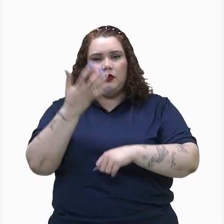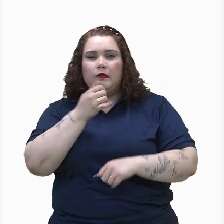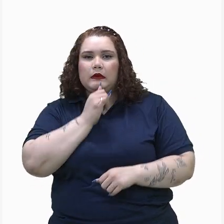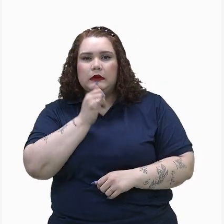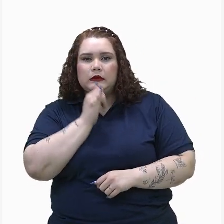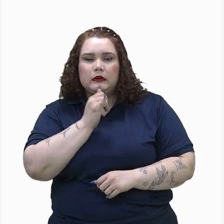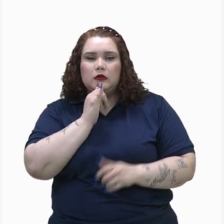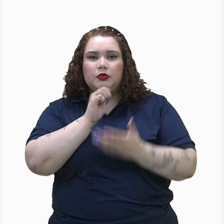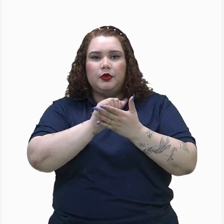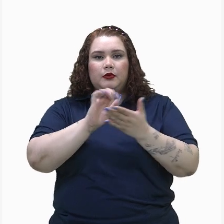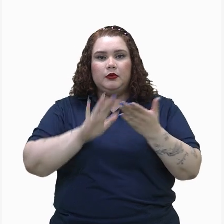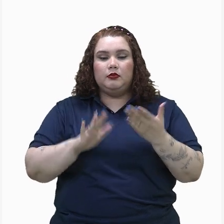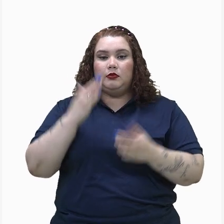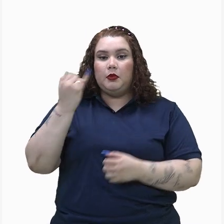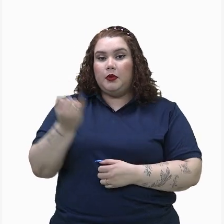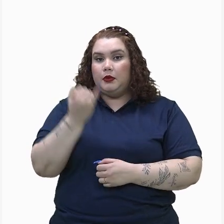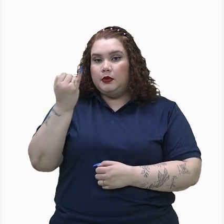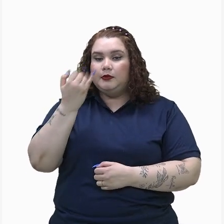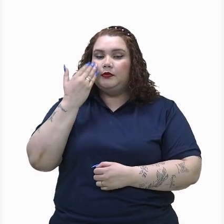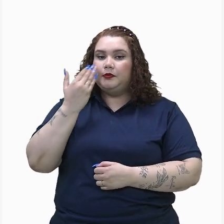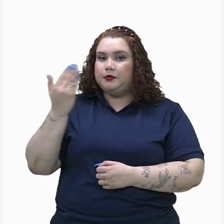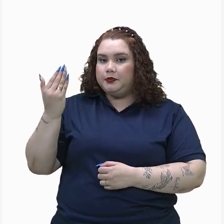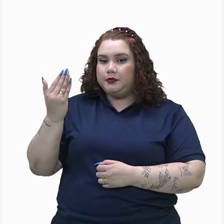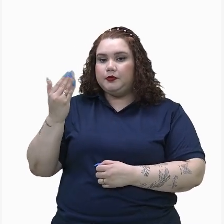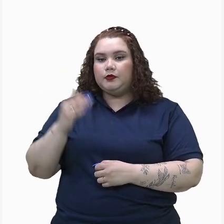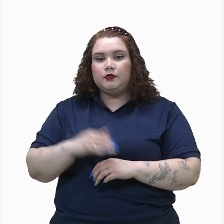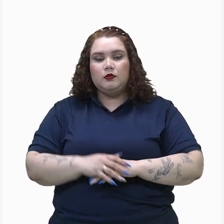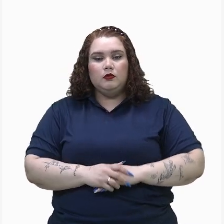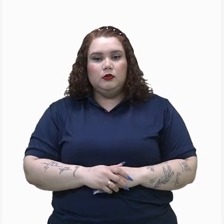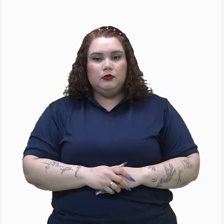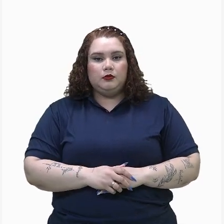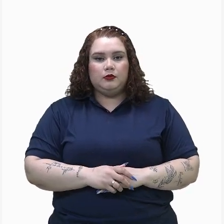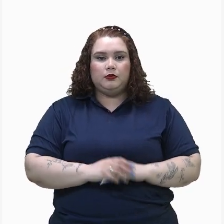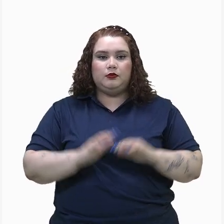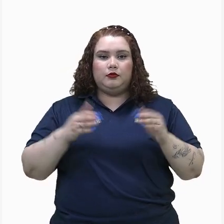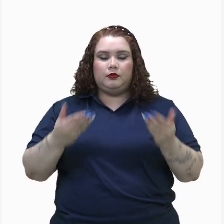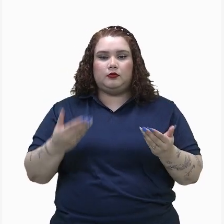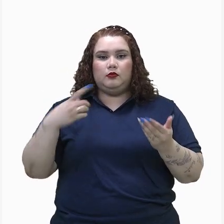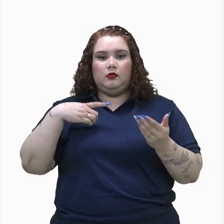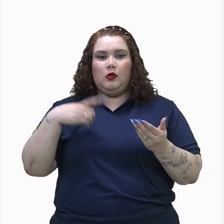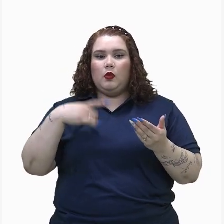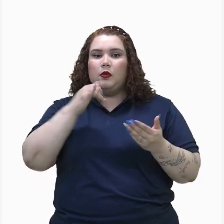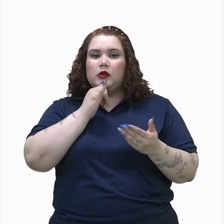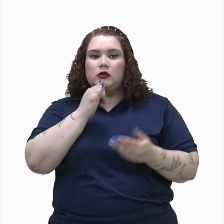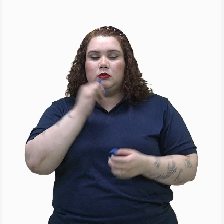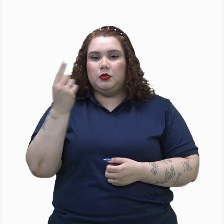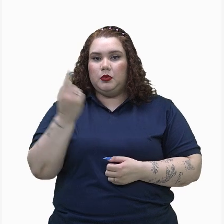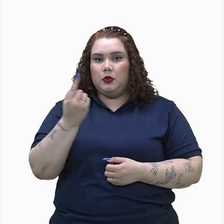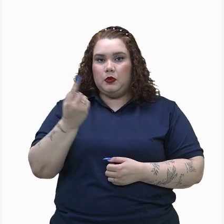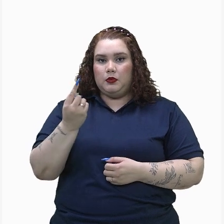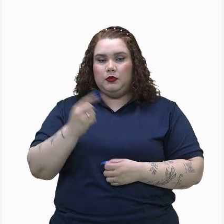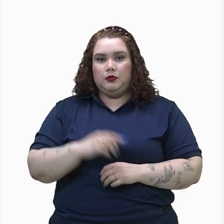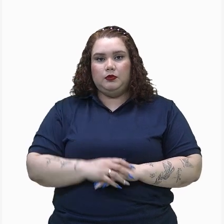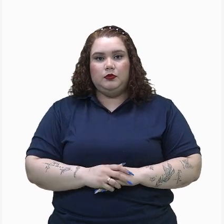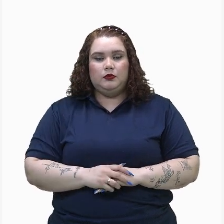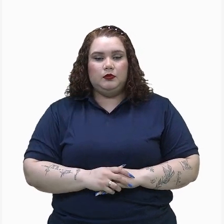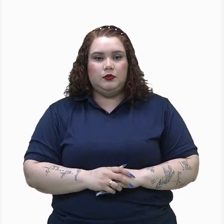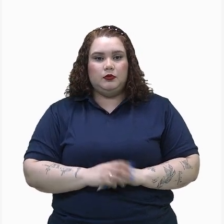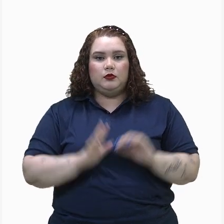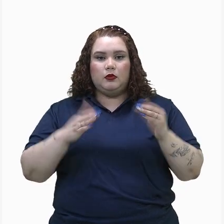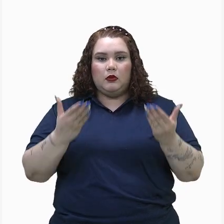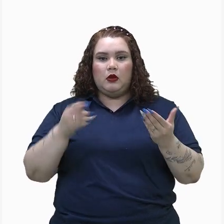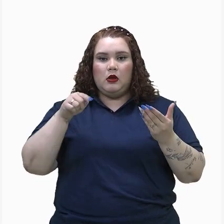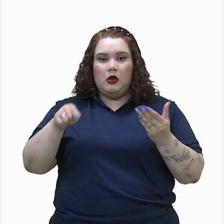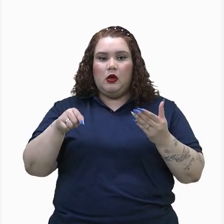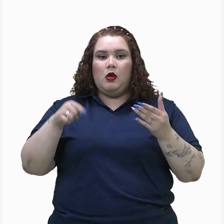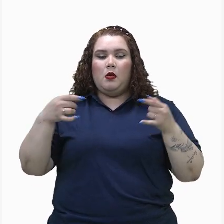aqui importante para a nossa aula. Então, pessoal, aqui nós temos o nosso exemplo número 1. Na associação